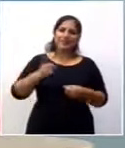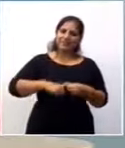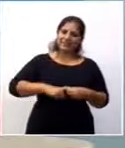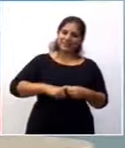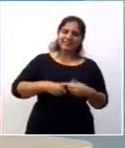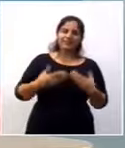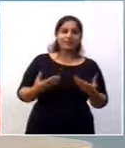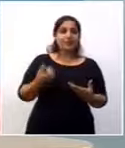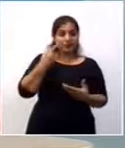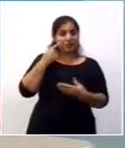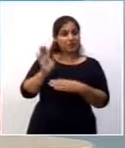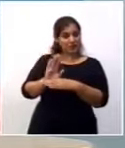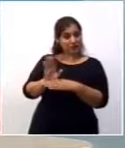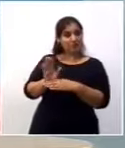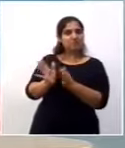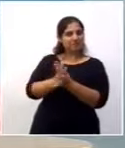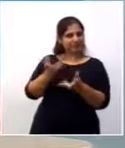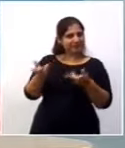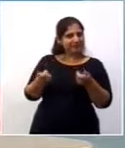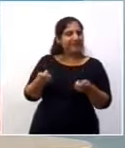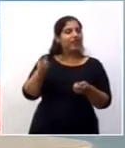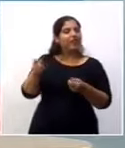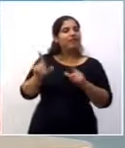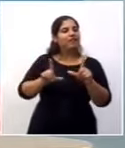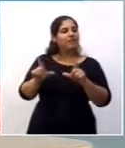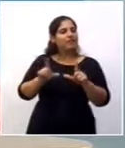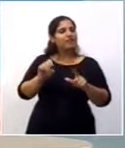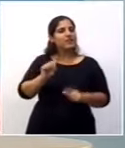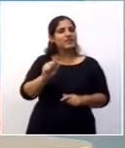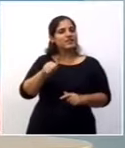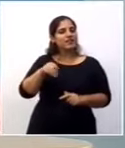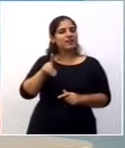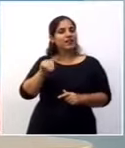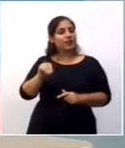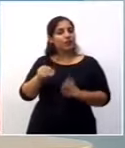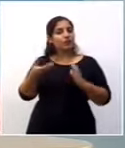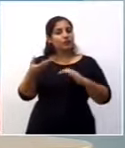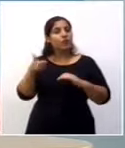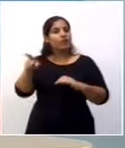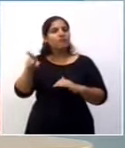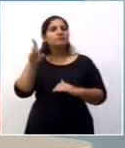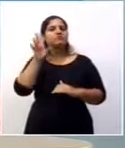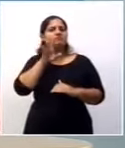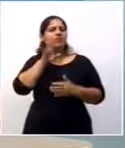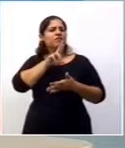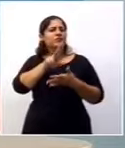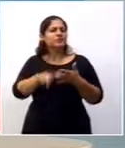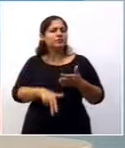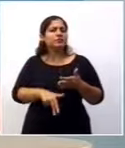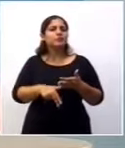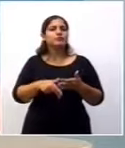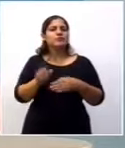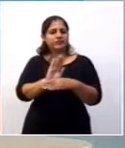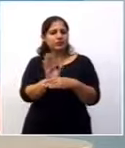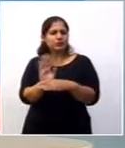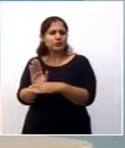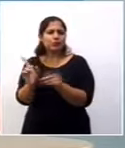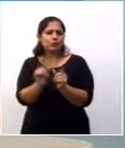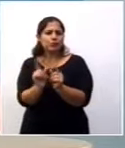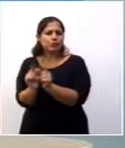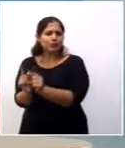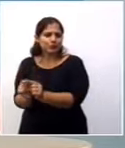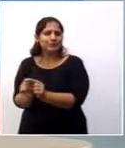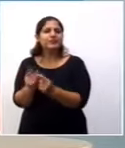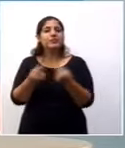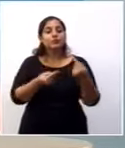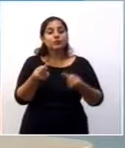Voltamos. Esse vídeo ele é sensacional, né? Ele é da TV Senado. Ele é uma série de vídeos aí bem curtinhos